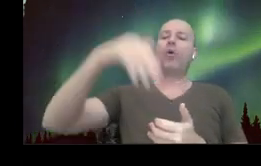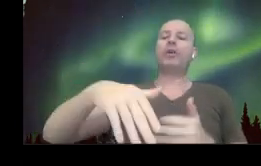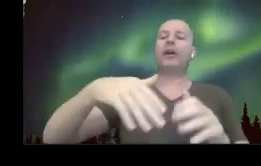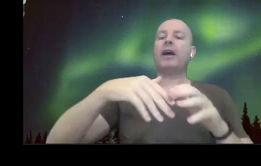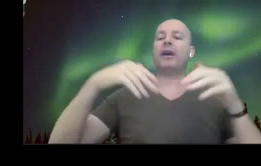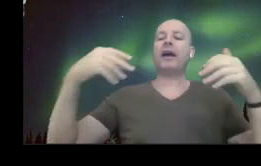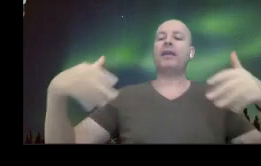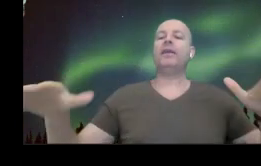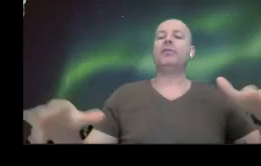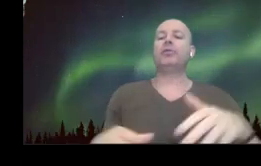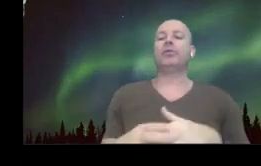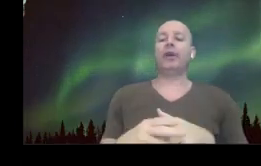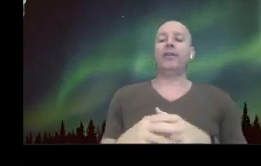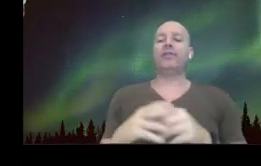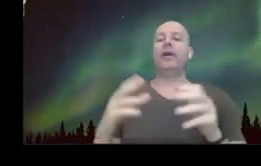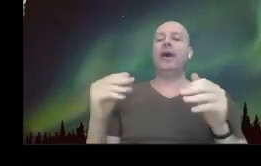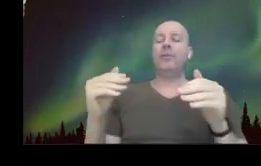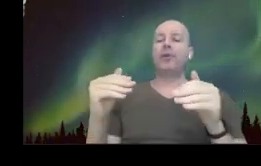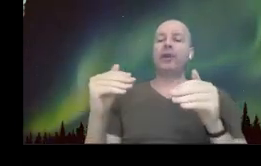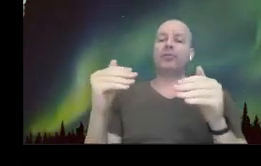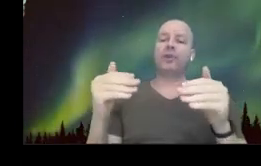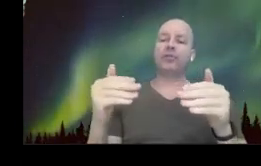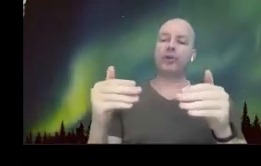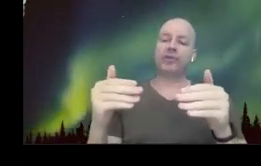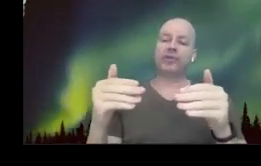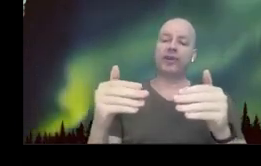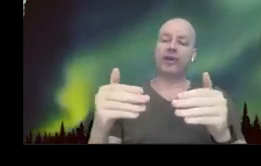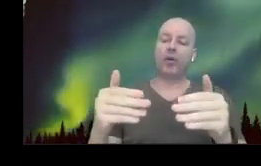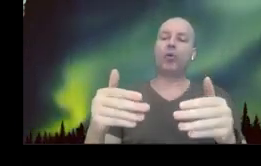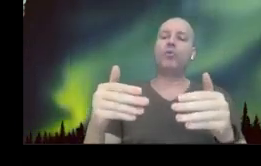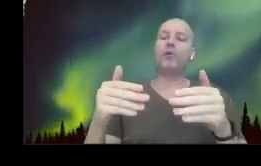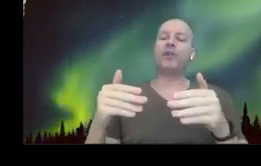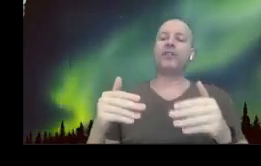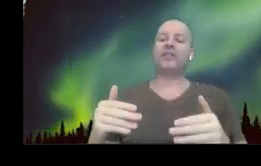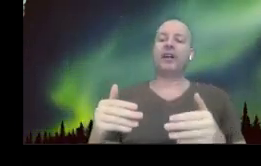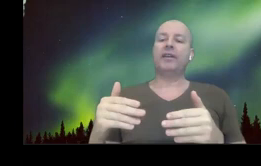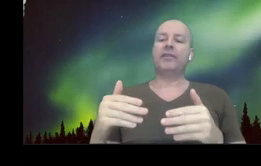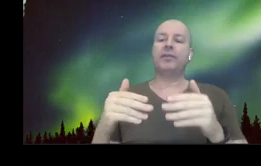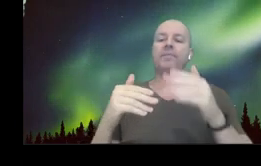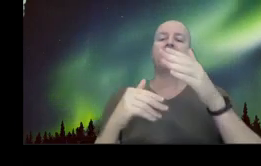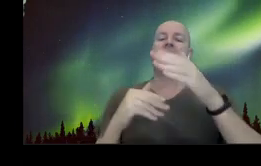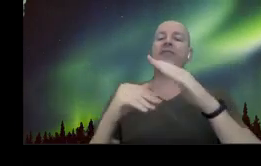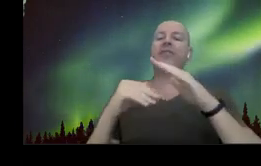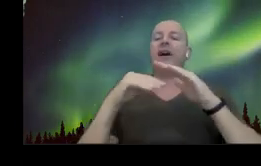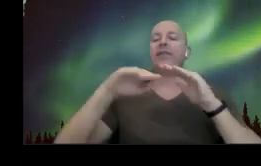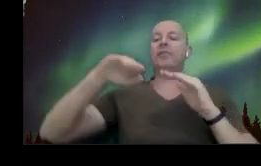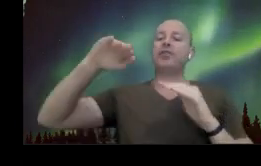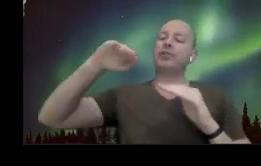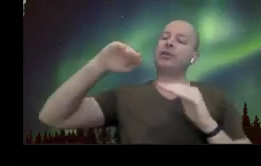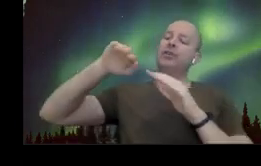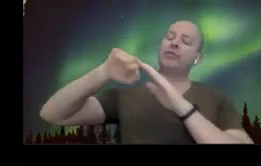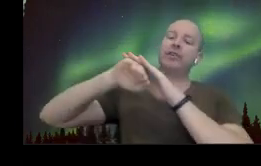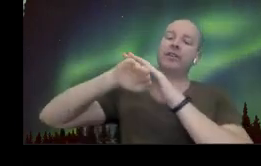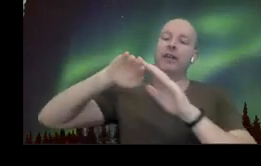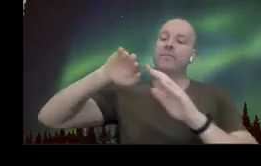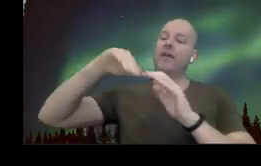de morro que acaba caindo e tudo mais? É porque as pessoas ocupam essas áreas, e essas áreas,